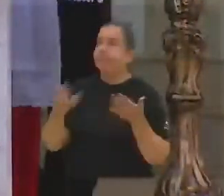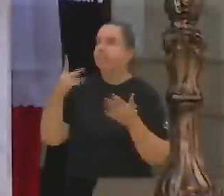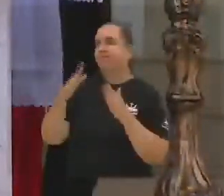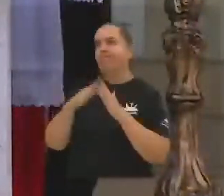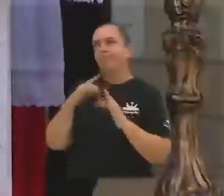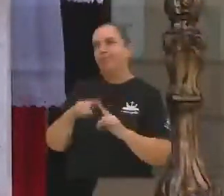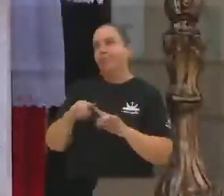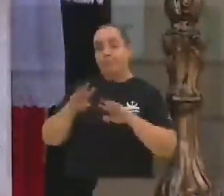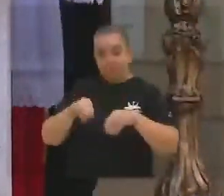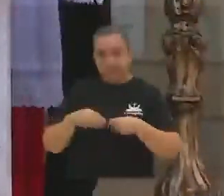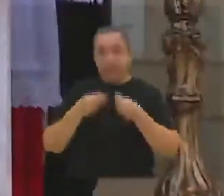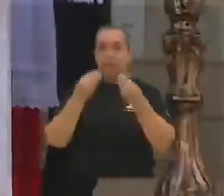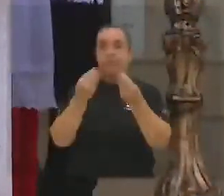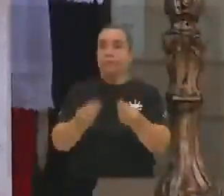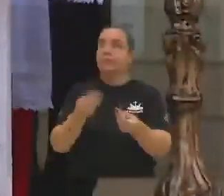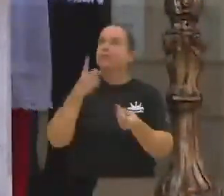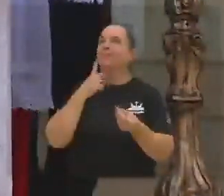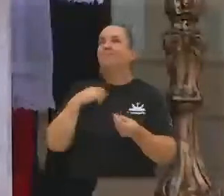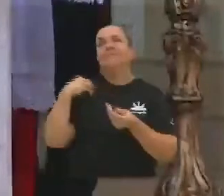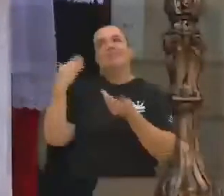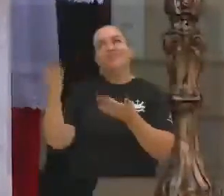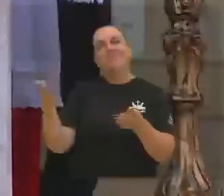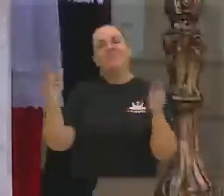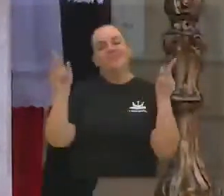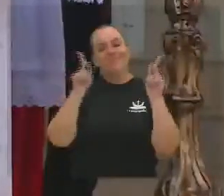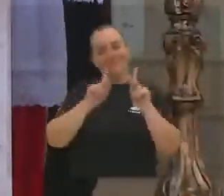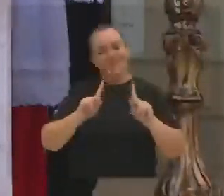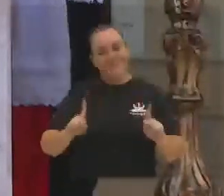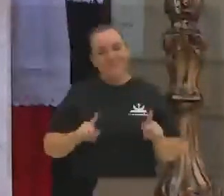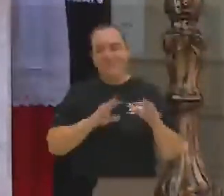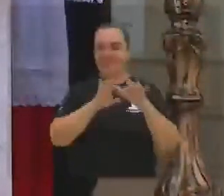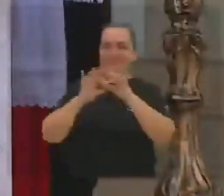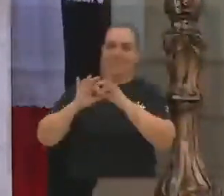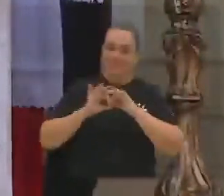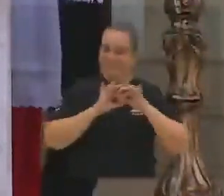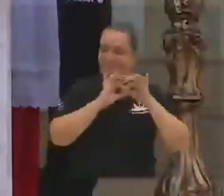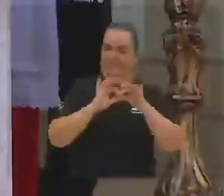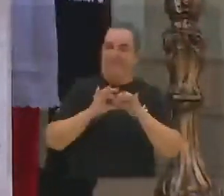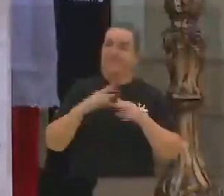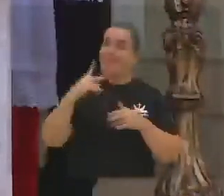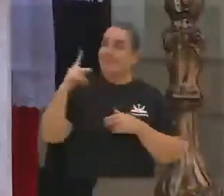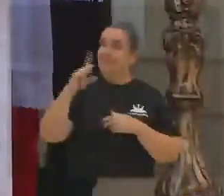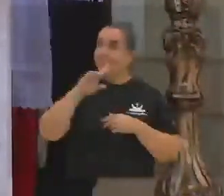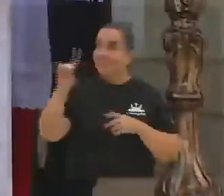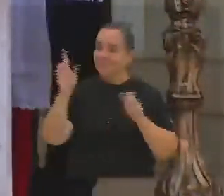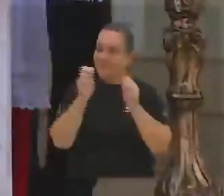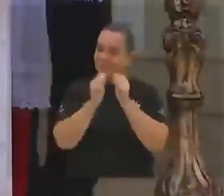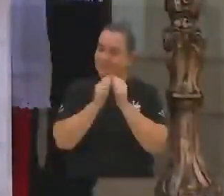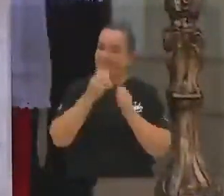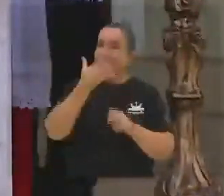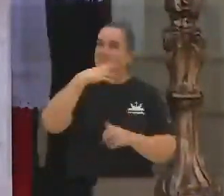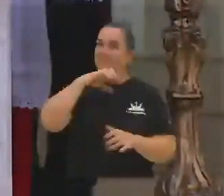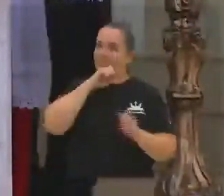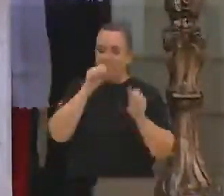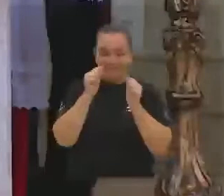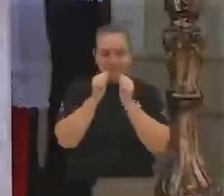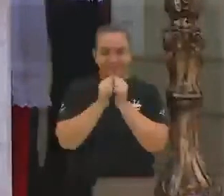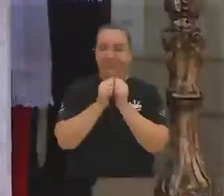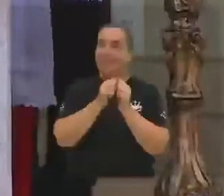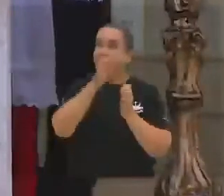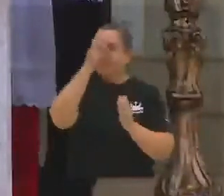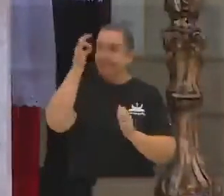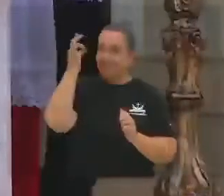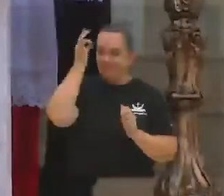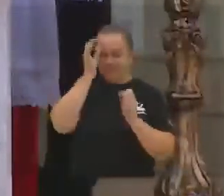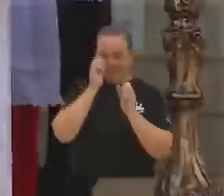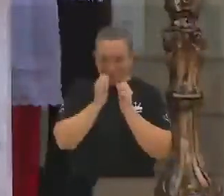que anima a vossa igreja. Dai-lhe, segundo o vosso desejo, a paz e a unidade. Vós que sois